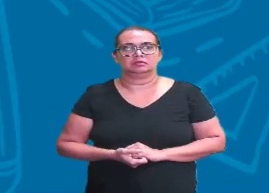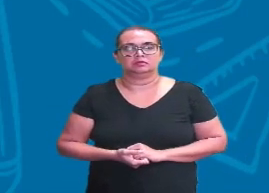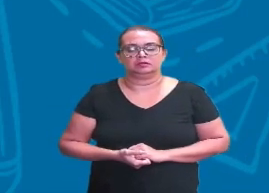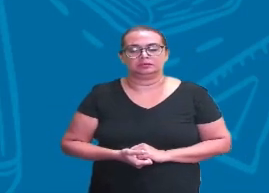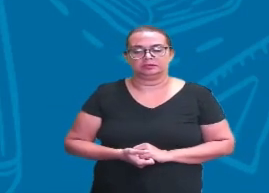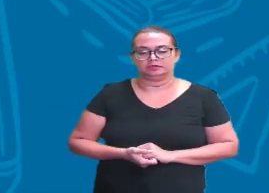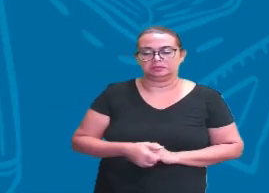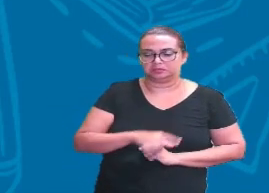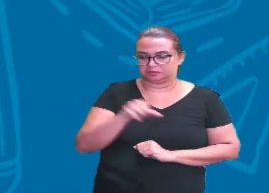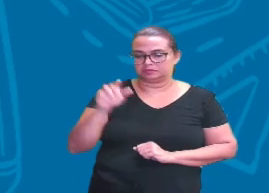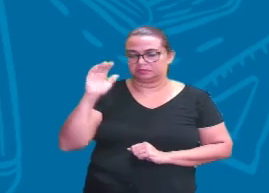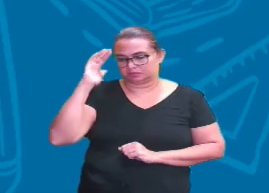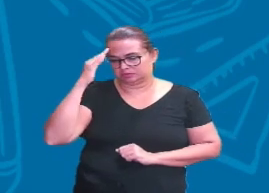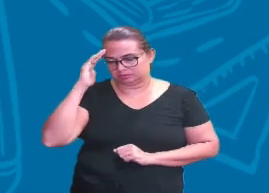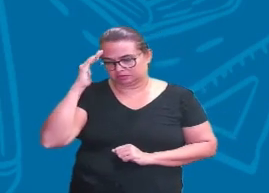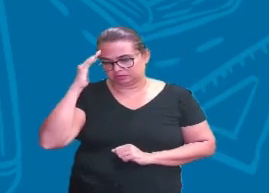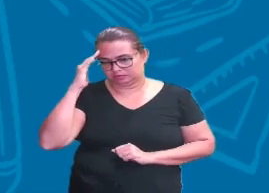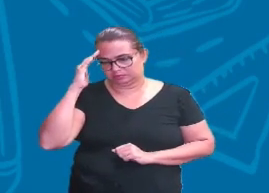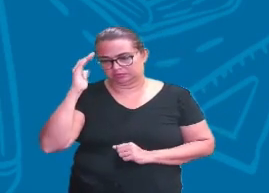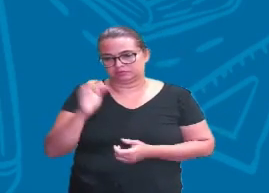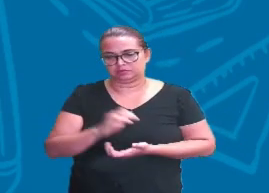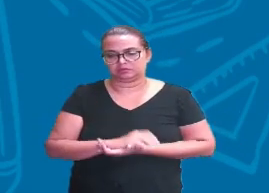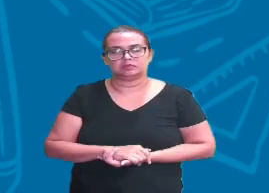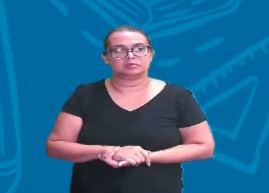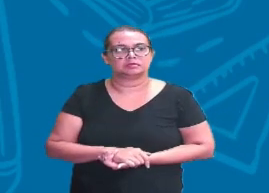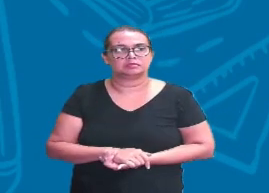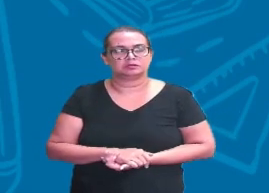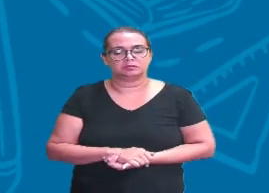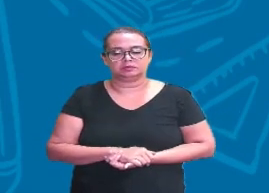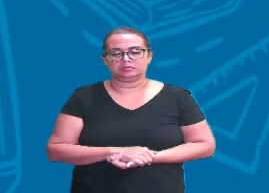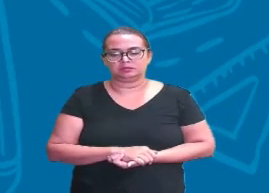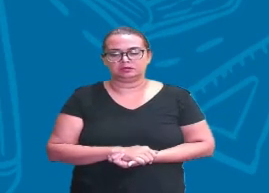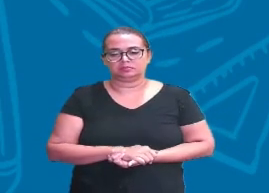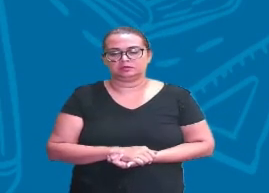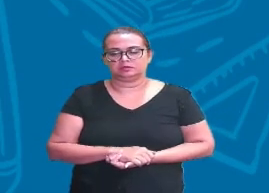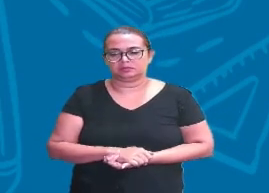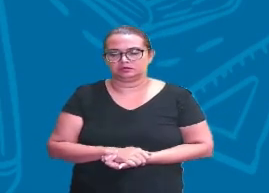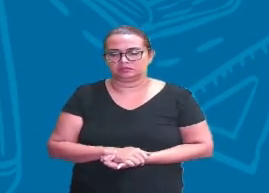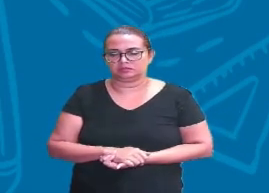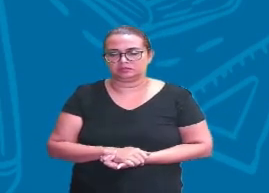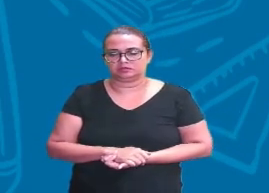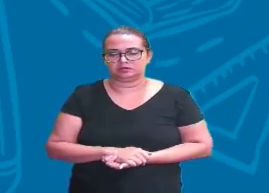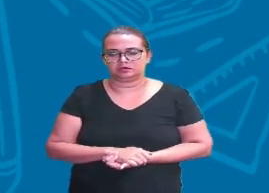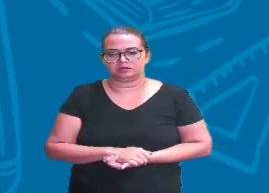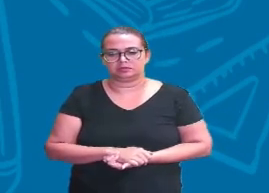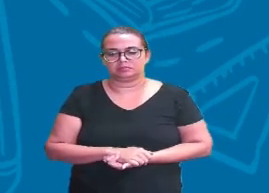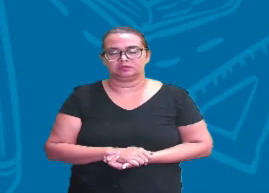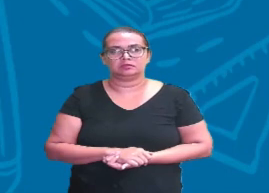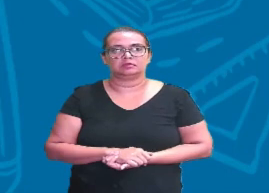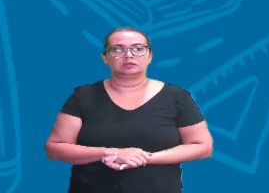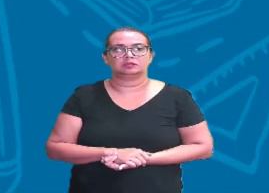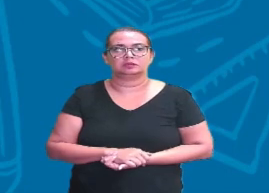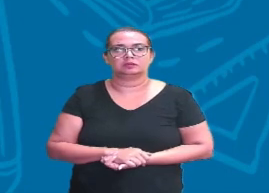Deu para entender? Tranquilo, né? Fácil. Vamos lá. Eu tenho